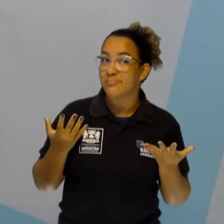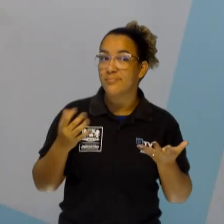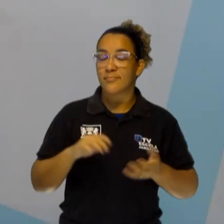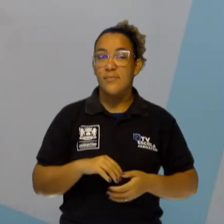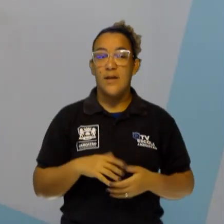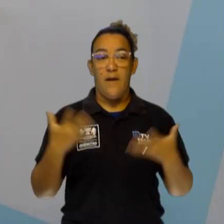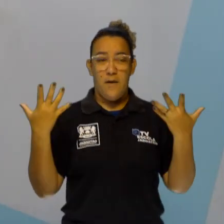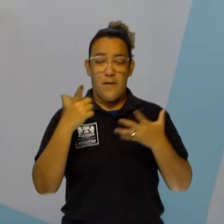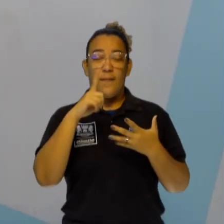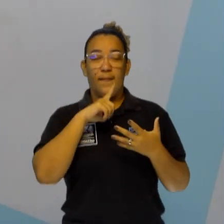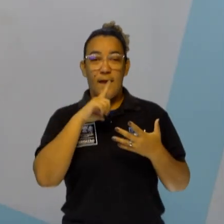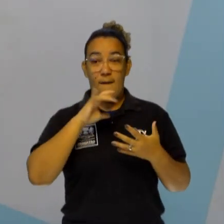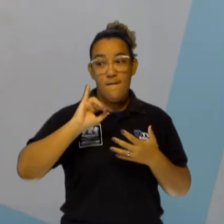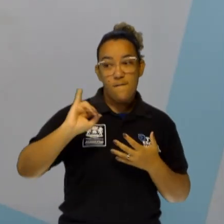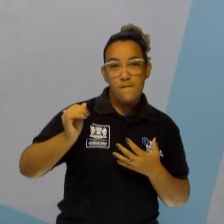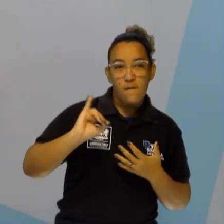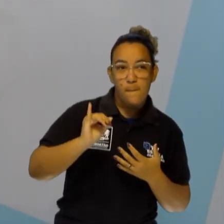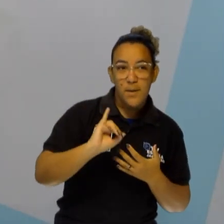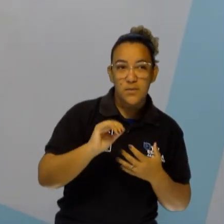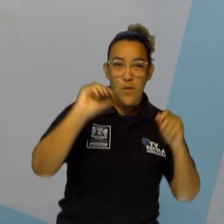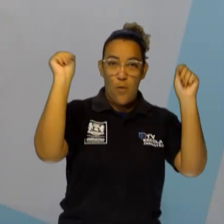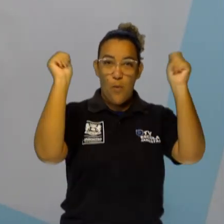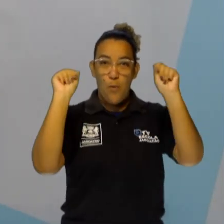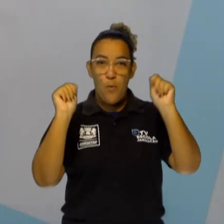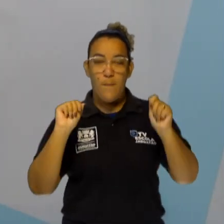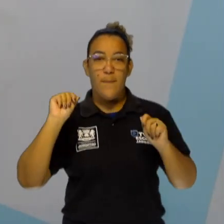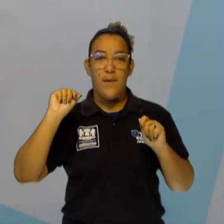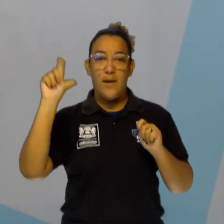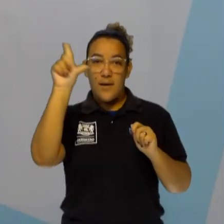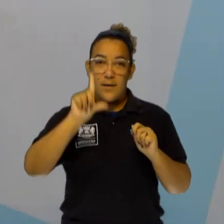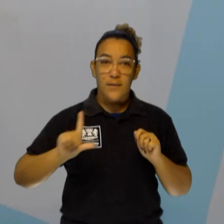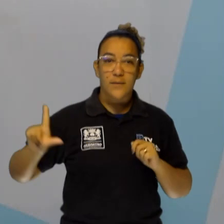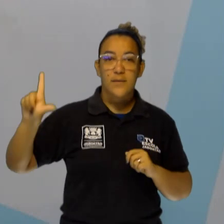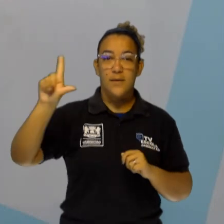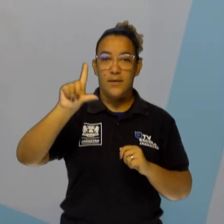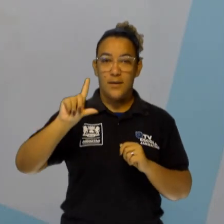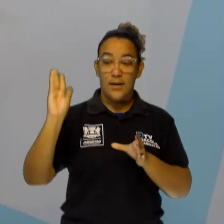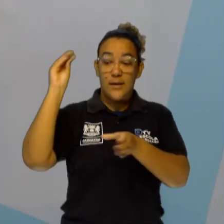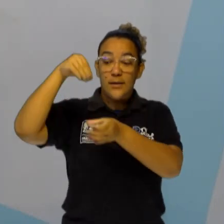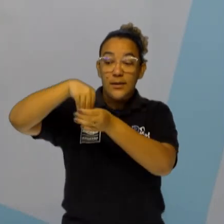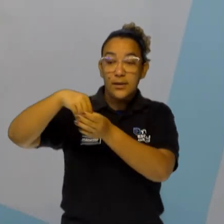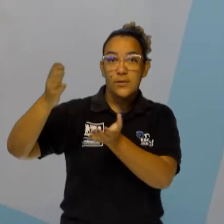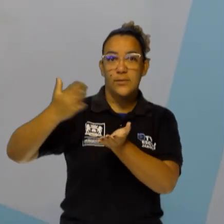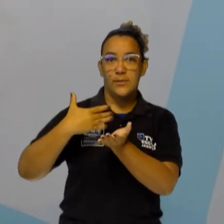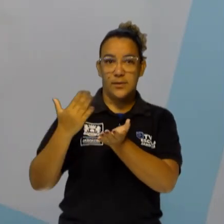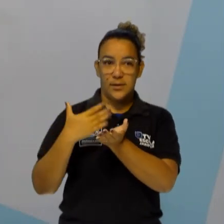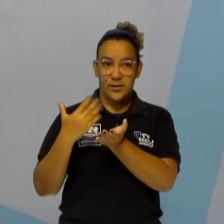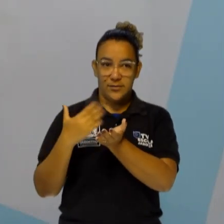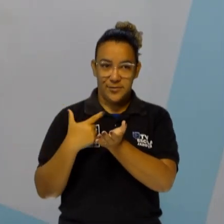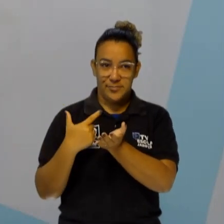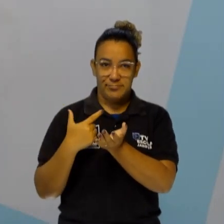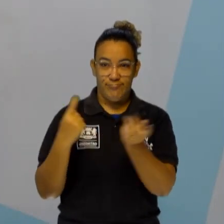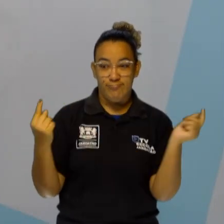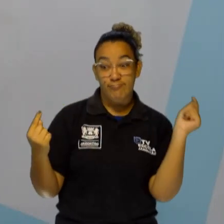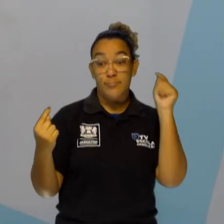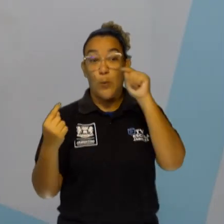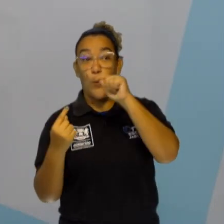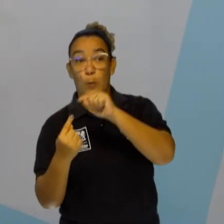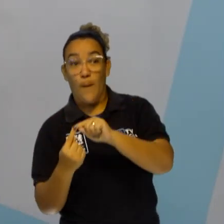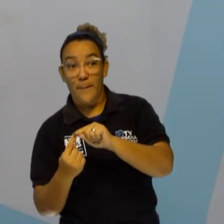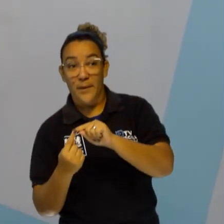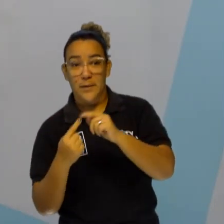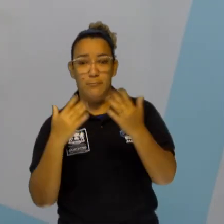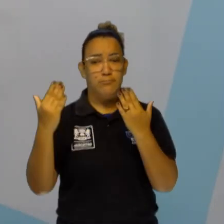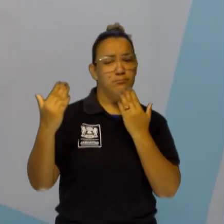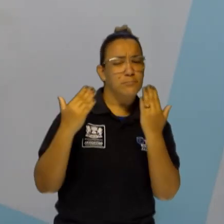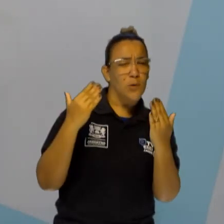aqui informações a respeito da obra literária, né, a respeito do livro, e aqui, ó, à direita, nós temos a capa do livro. Quando a gente faz um link